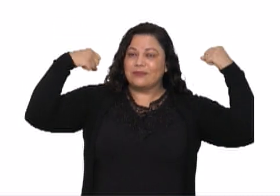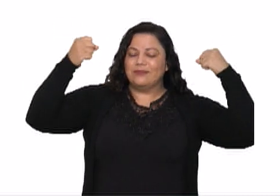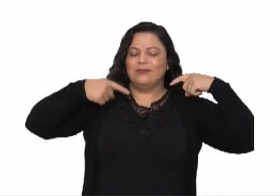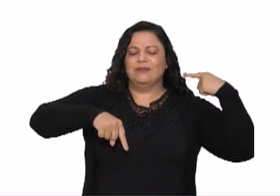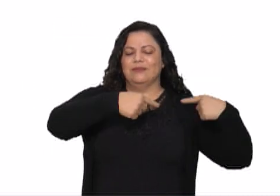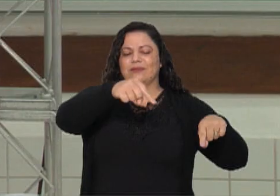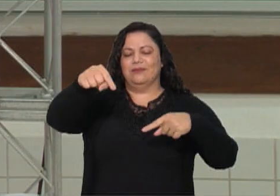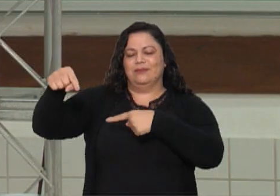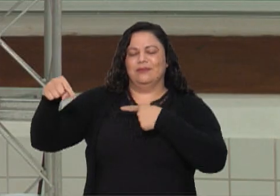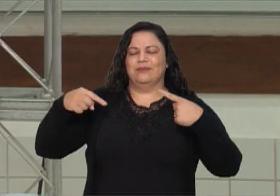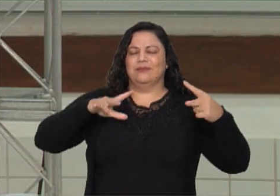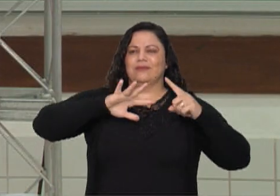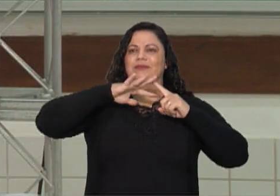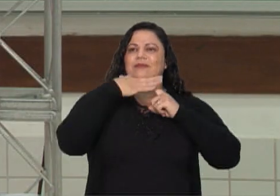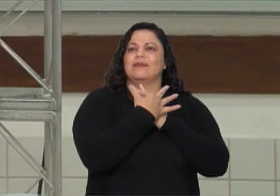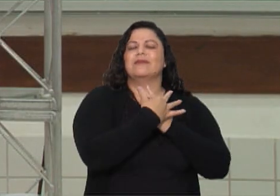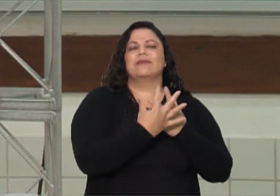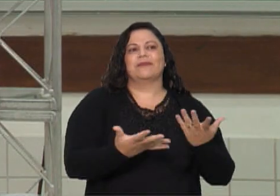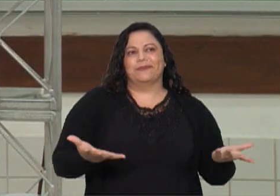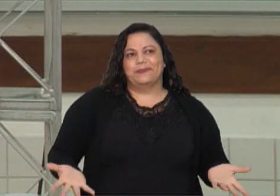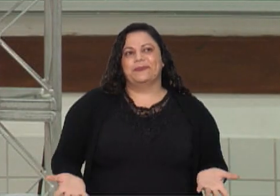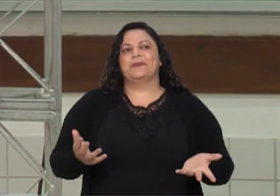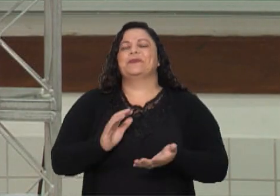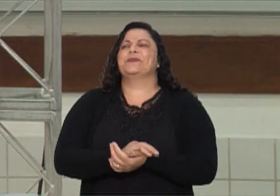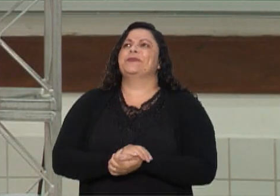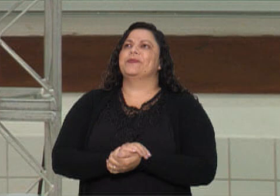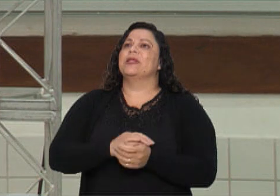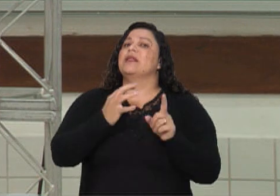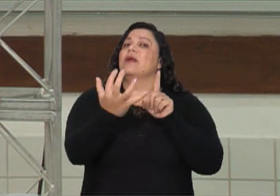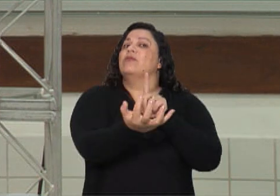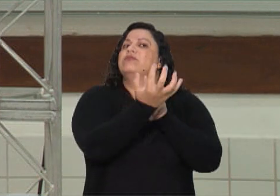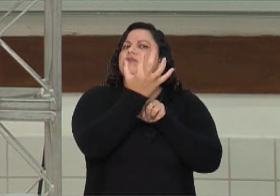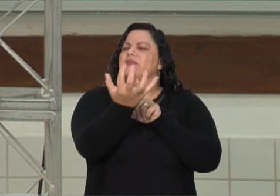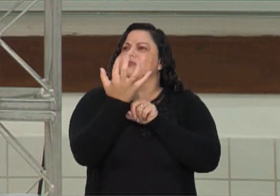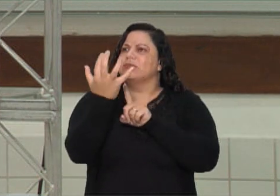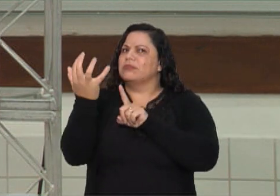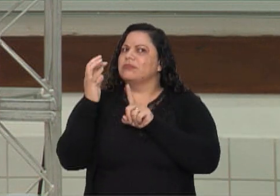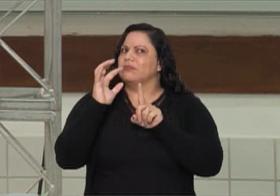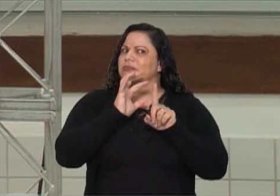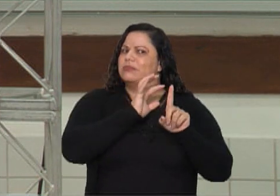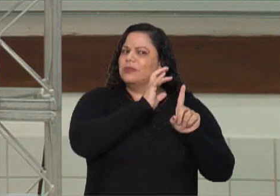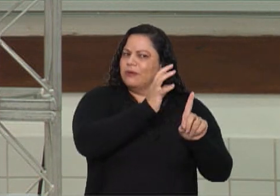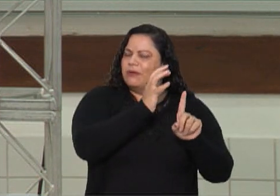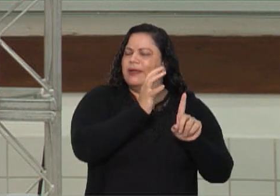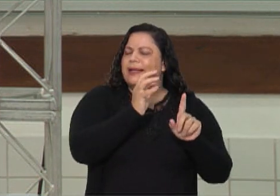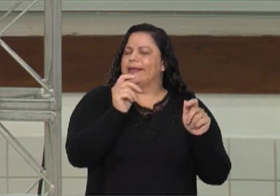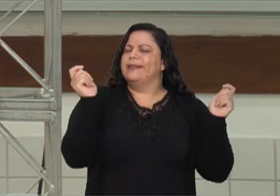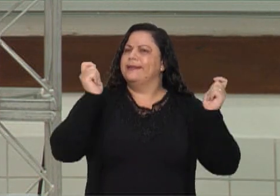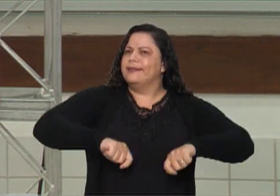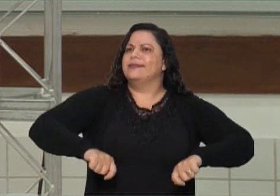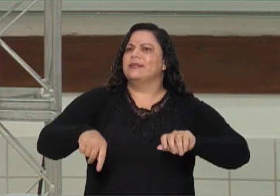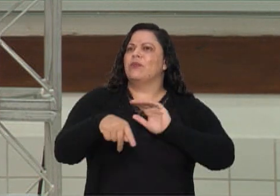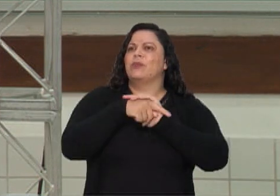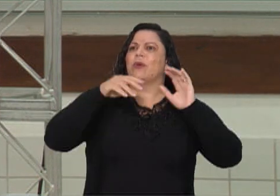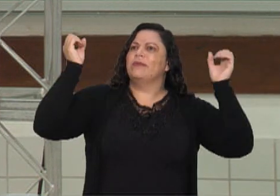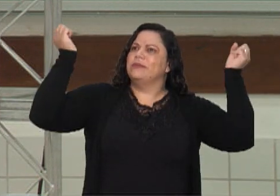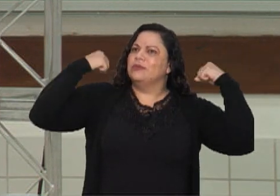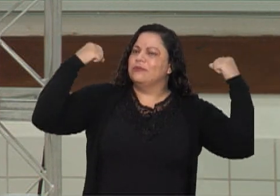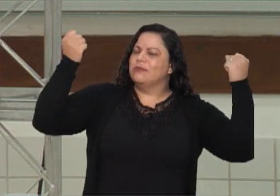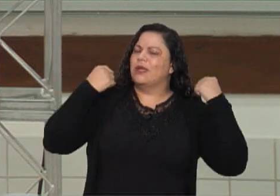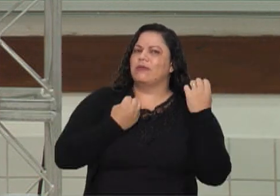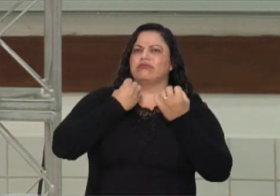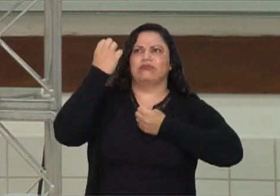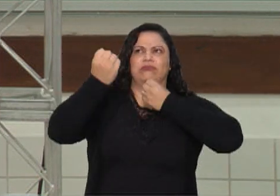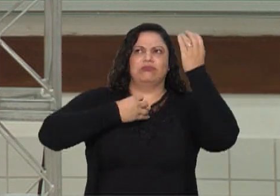social. Olha só. Então, aí nós estamos vendo uma influência que o Cândido Portinari teve, né? Quando viajou